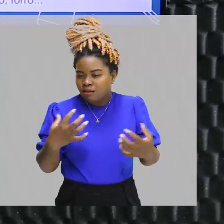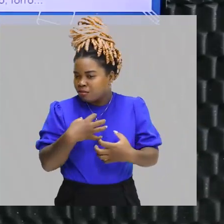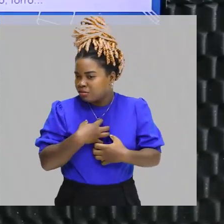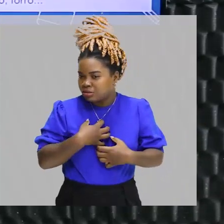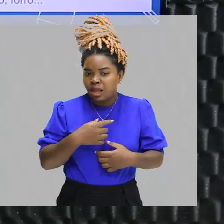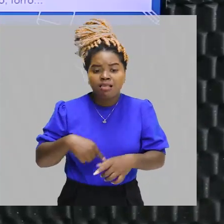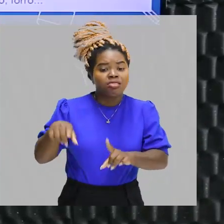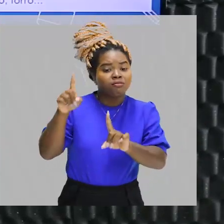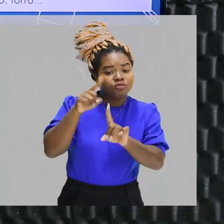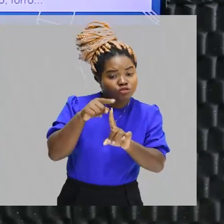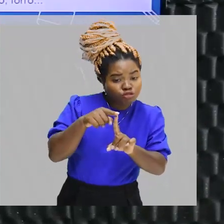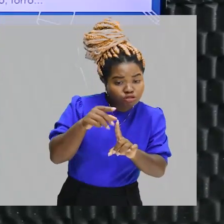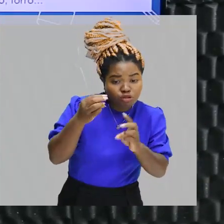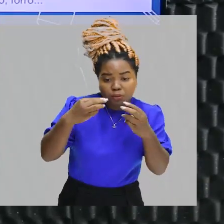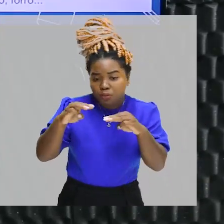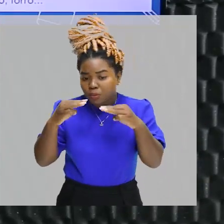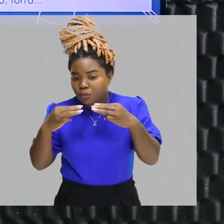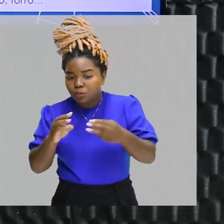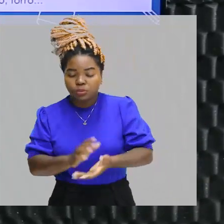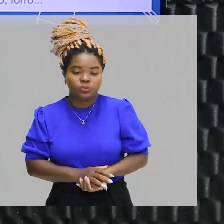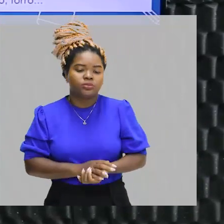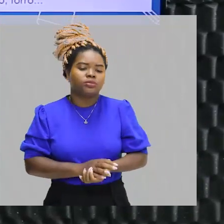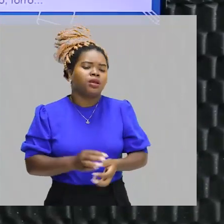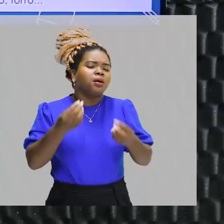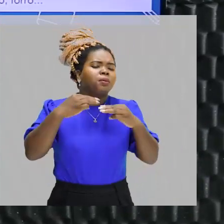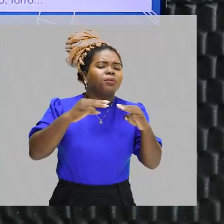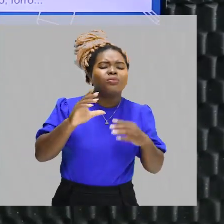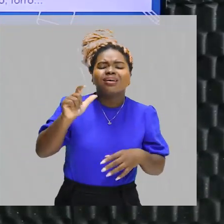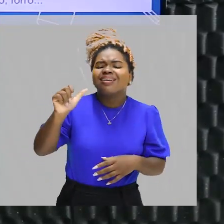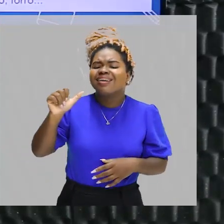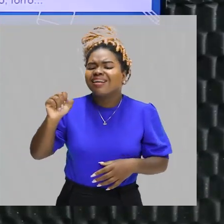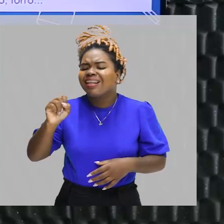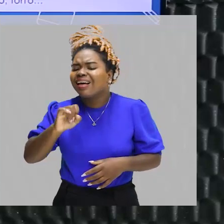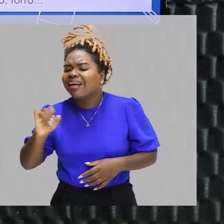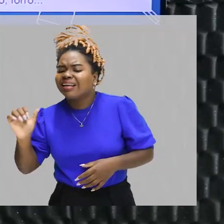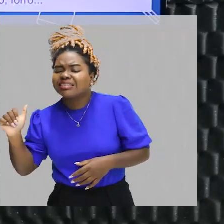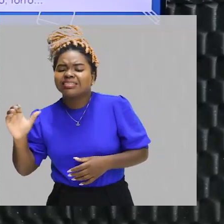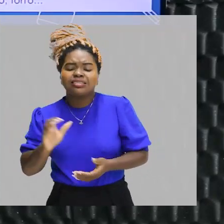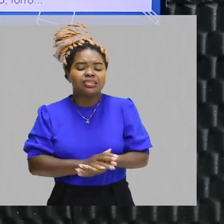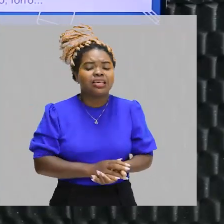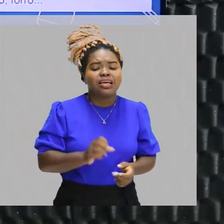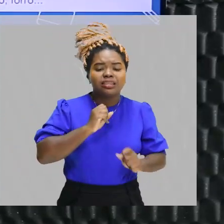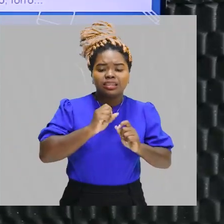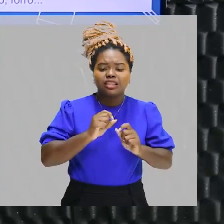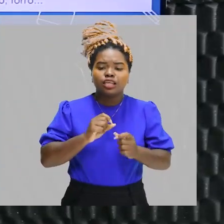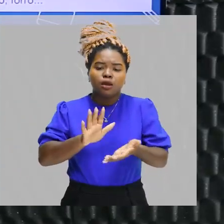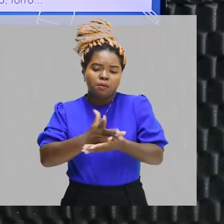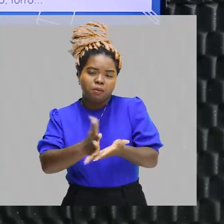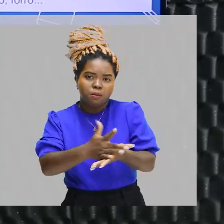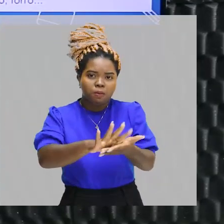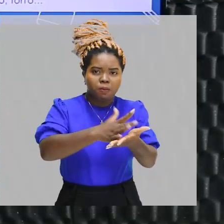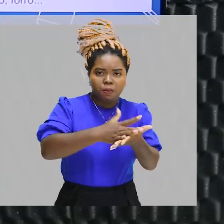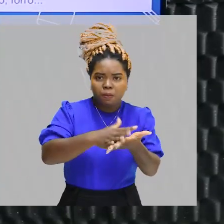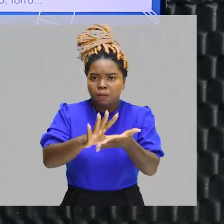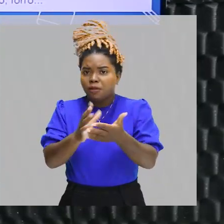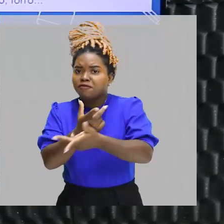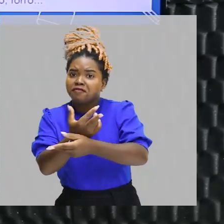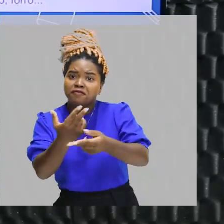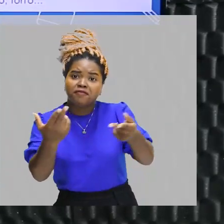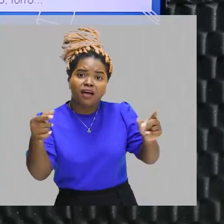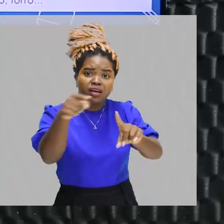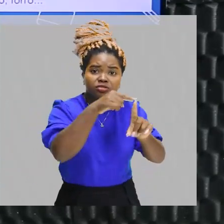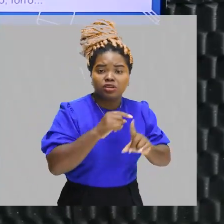estilos musicais. Música clássica, instrumental, folclórica, samba, rock, jazz. Se você gosta ou não,